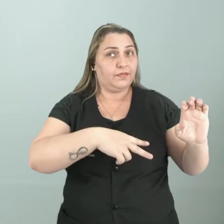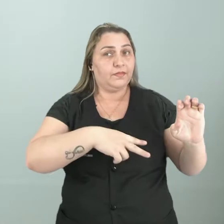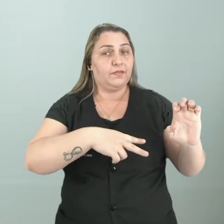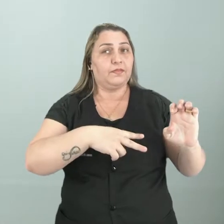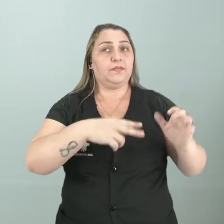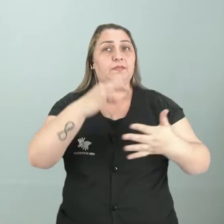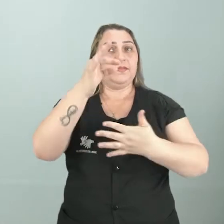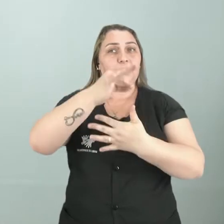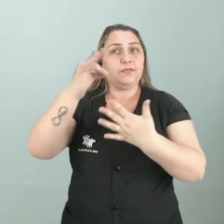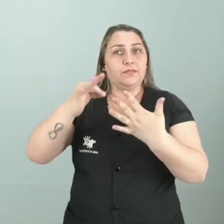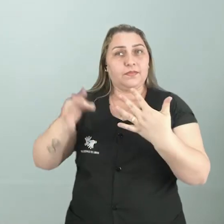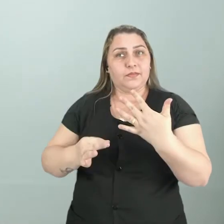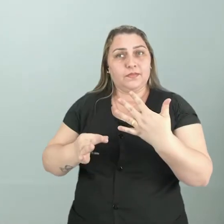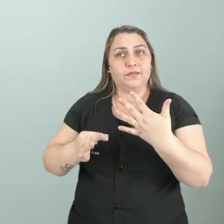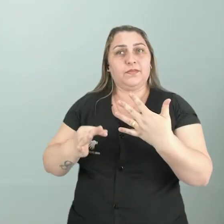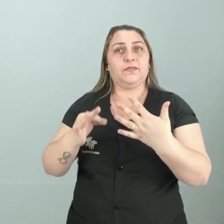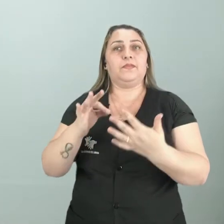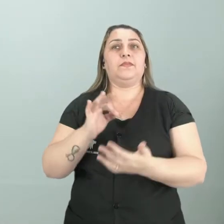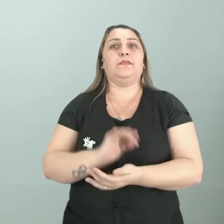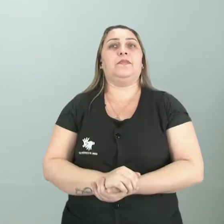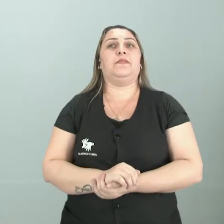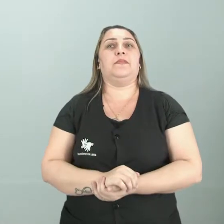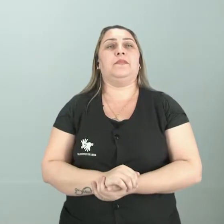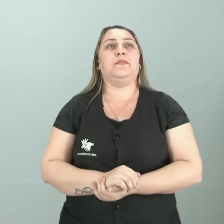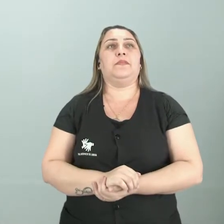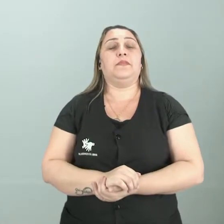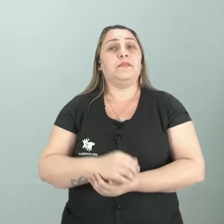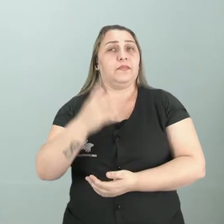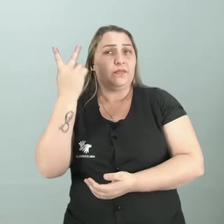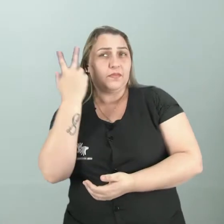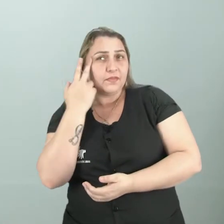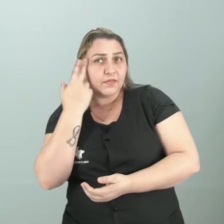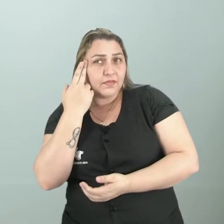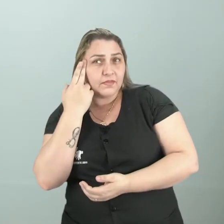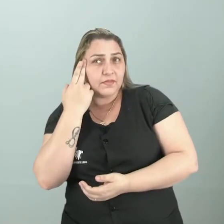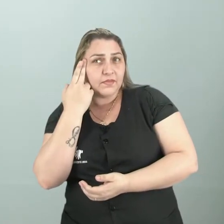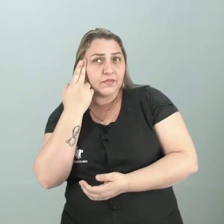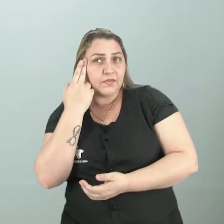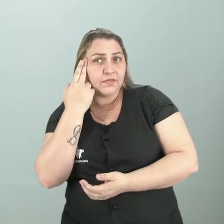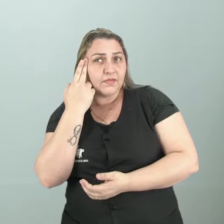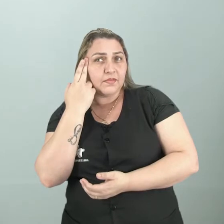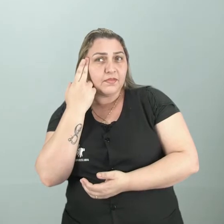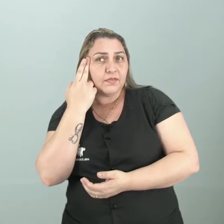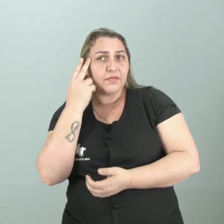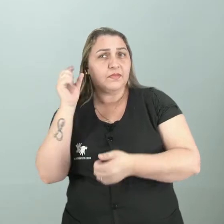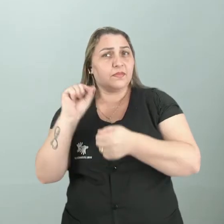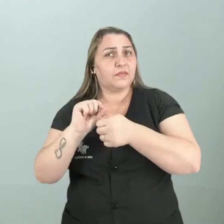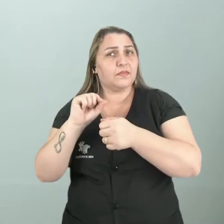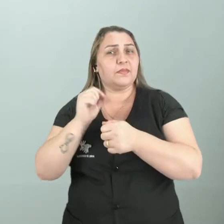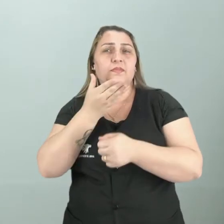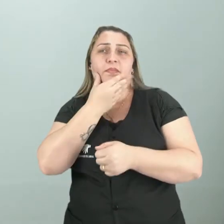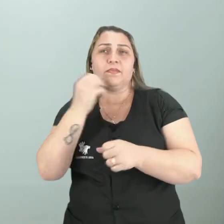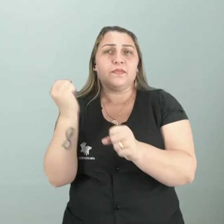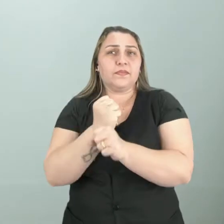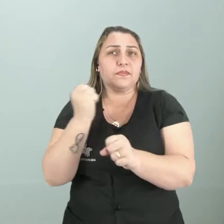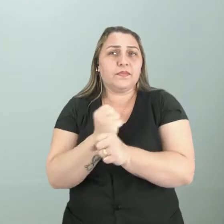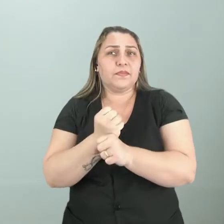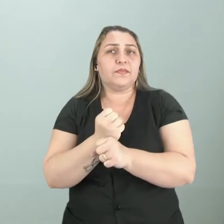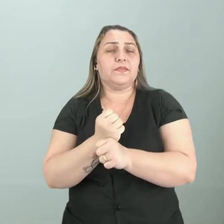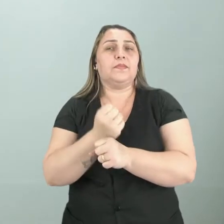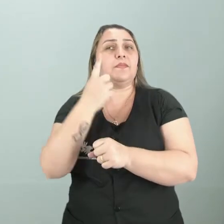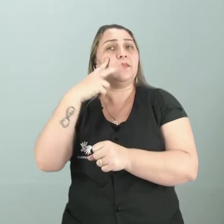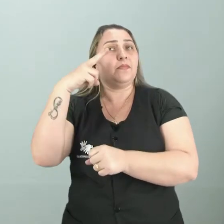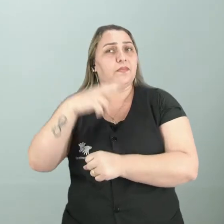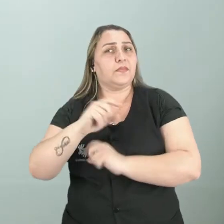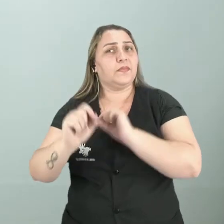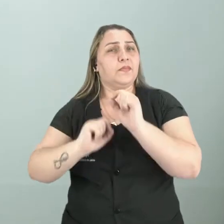Esses elementos são elementos naturais ou são elementos construídos pelo homem? Vamos observar o que temos